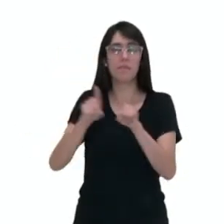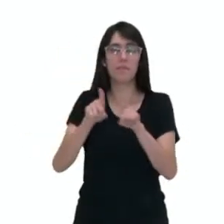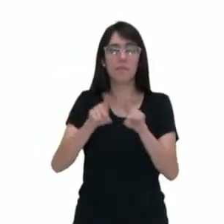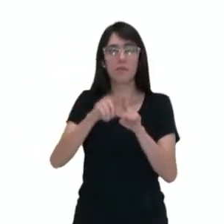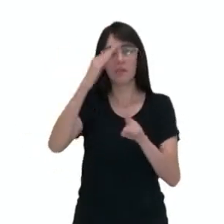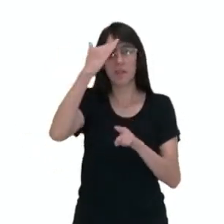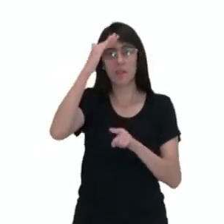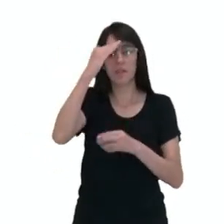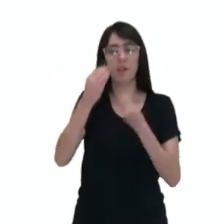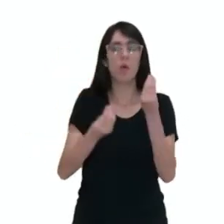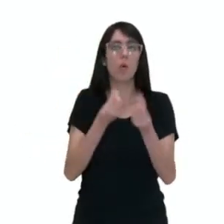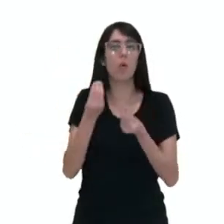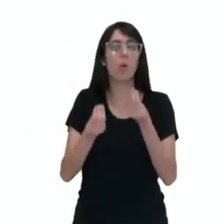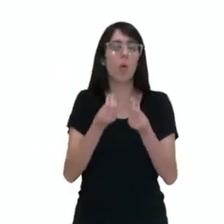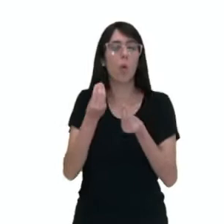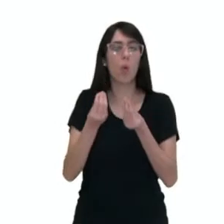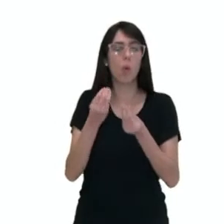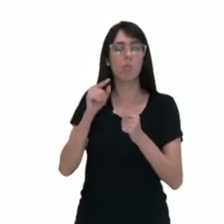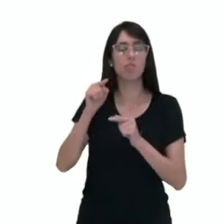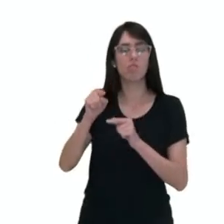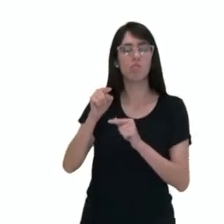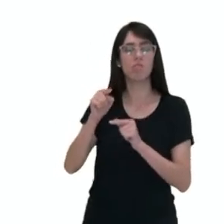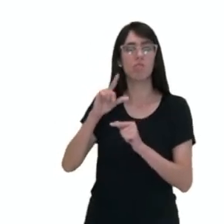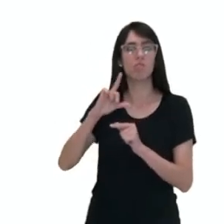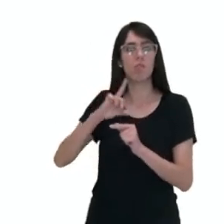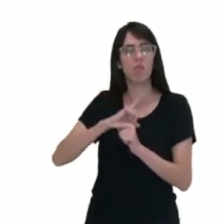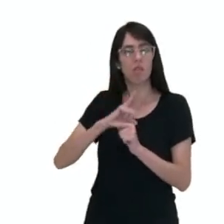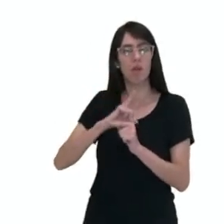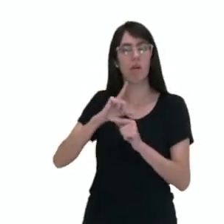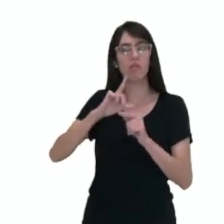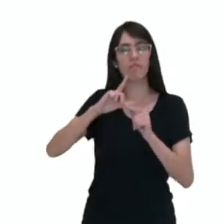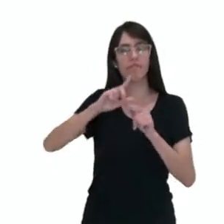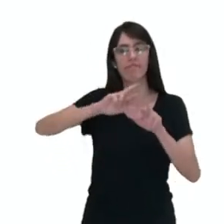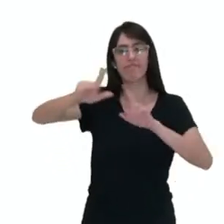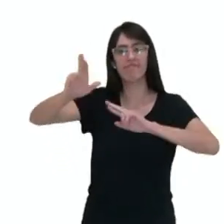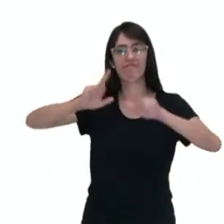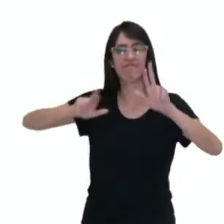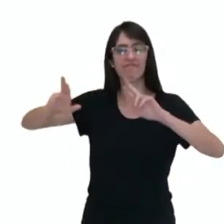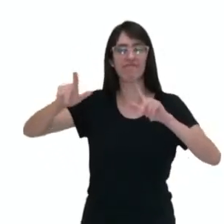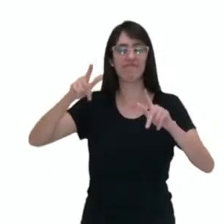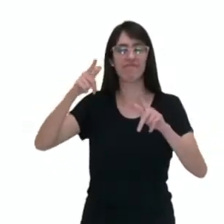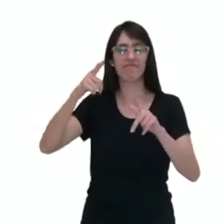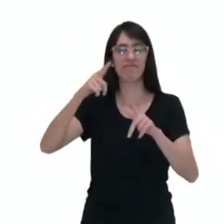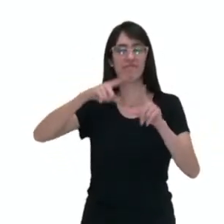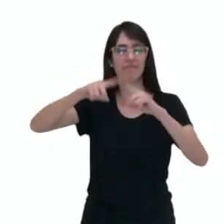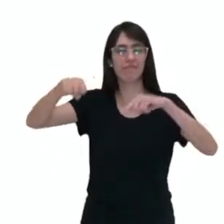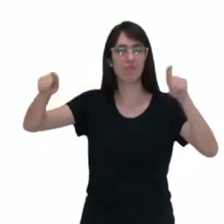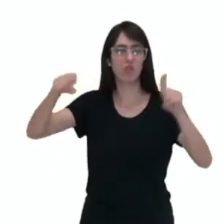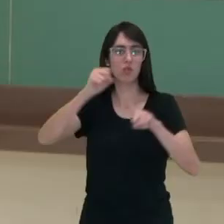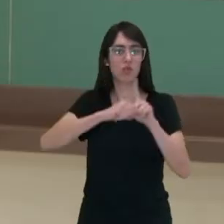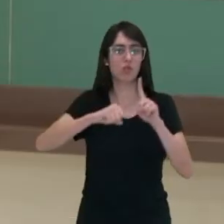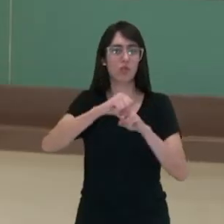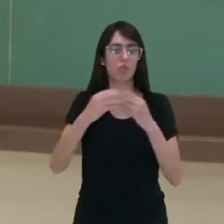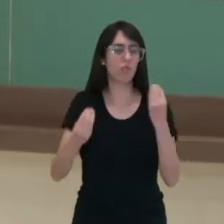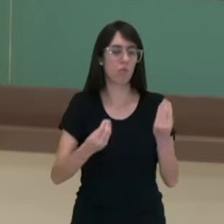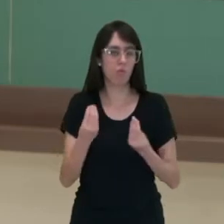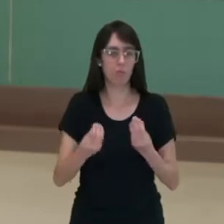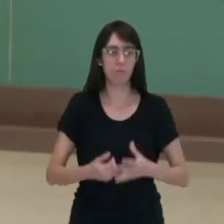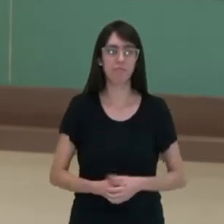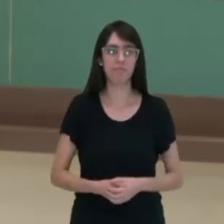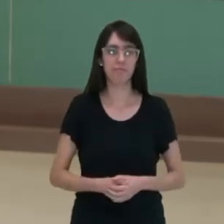entendendo como o mesmo pode produzir e reproduzir desigualdades sociais. Então, como